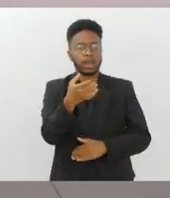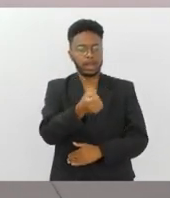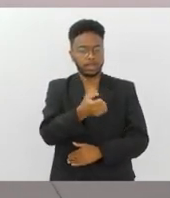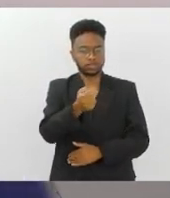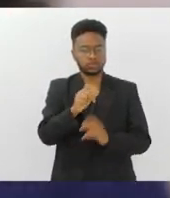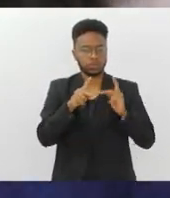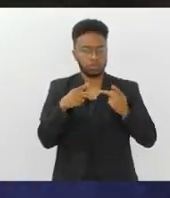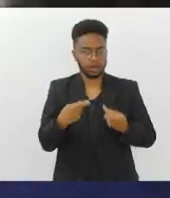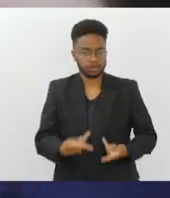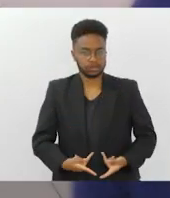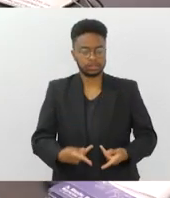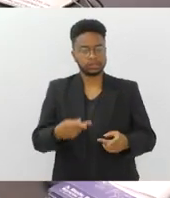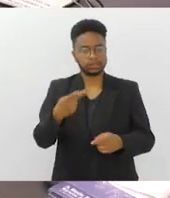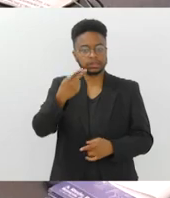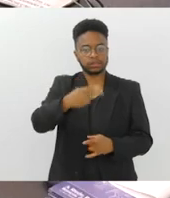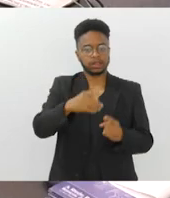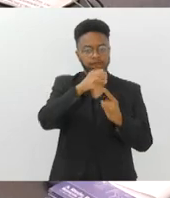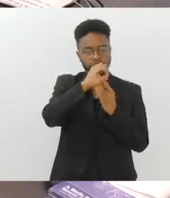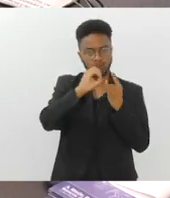Figueiras, Fiocruz.